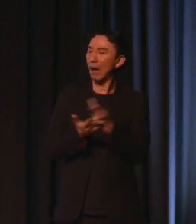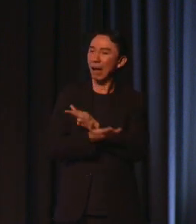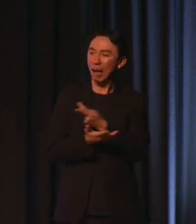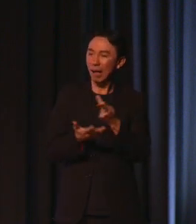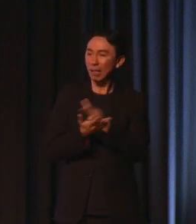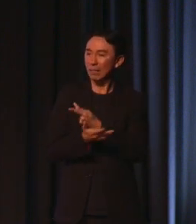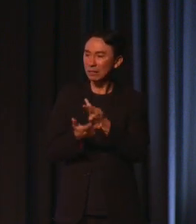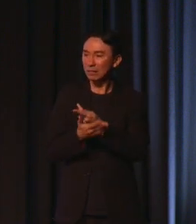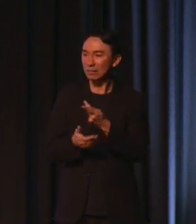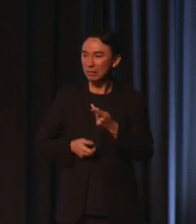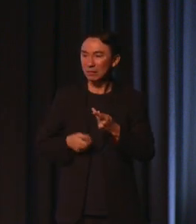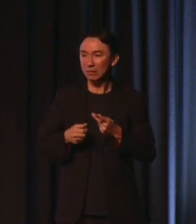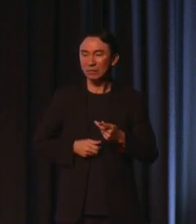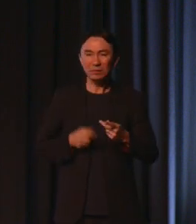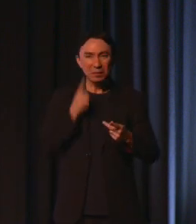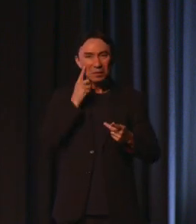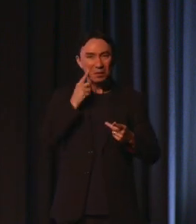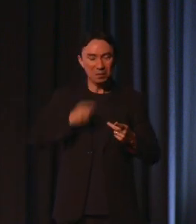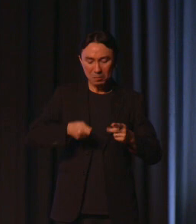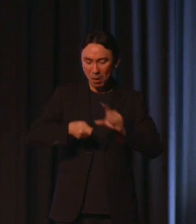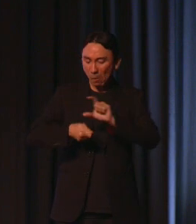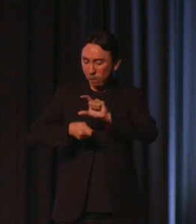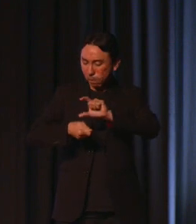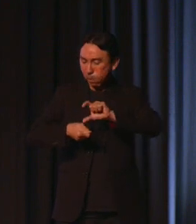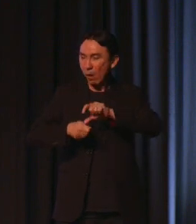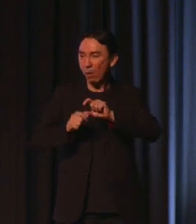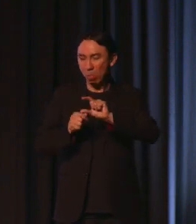grande quantidade de pasta de dente numa escova.